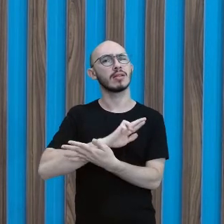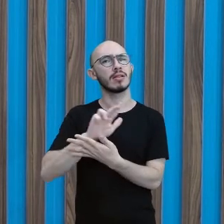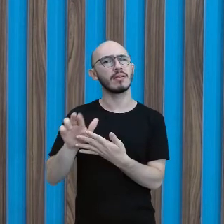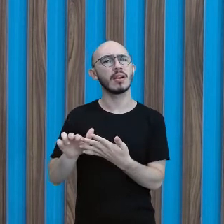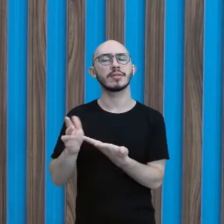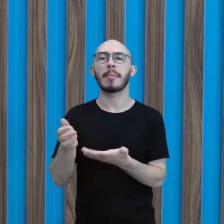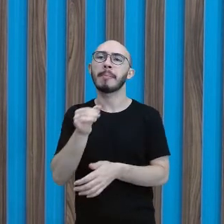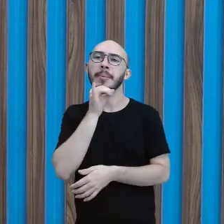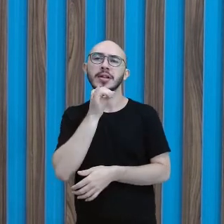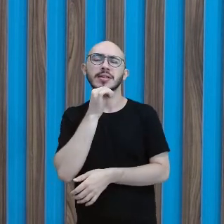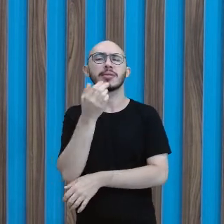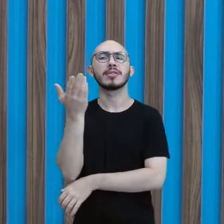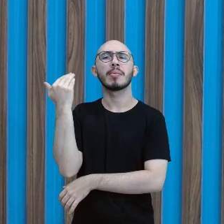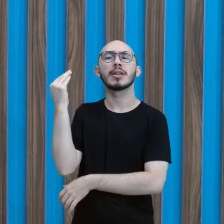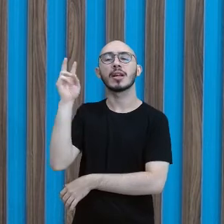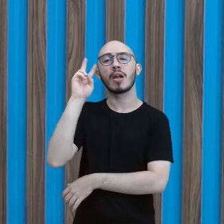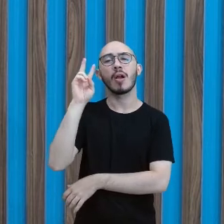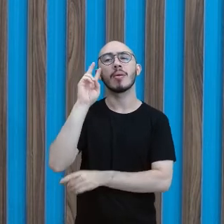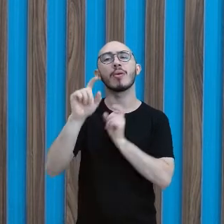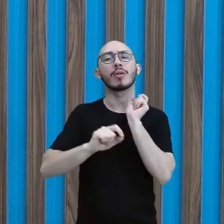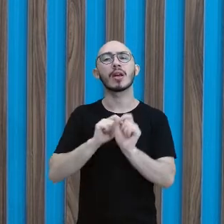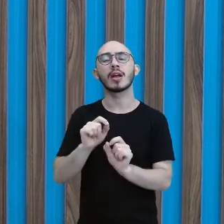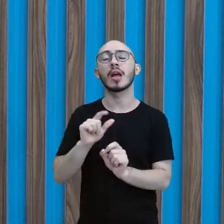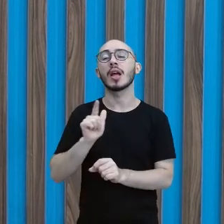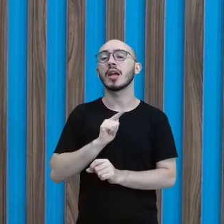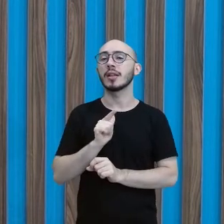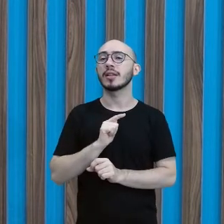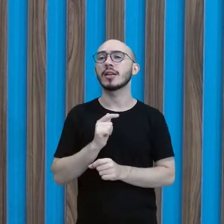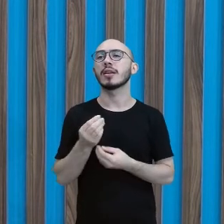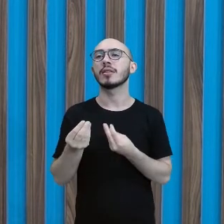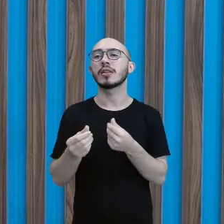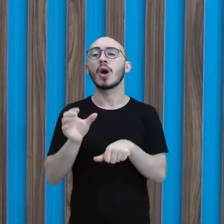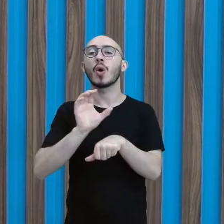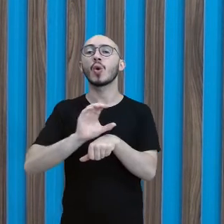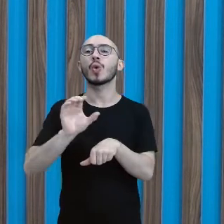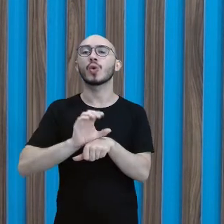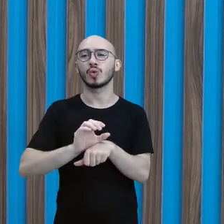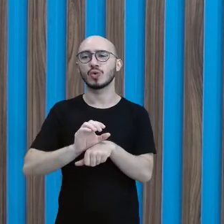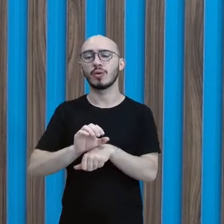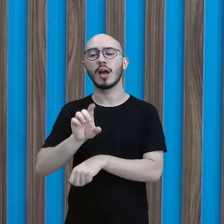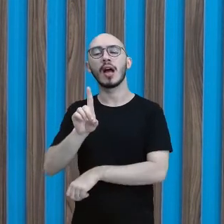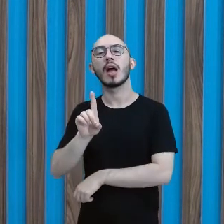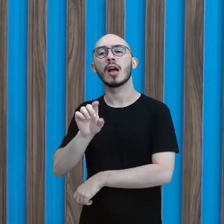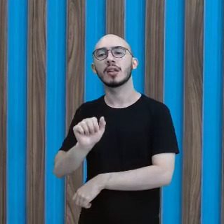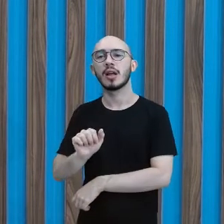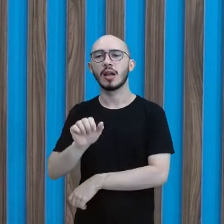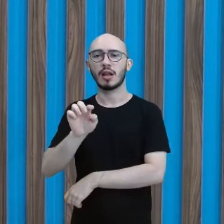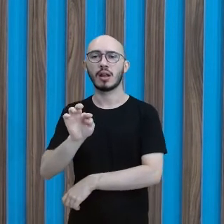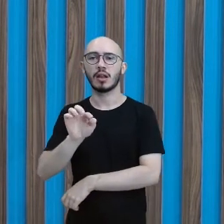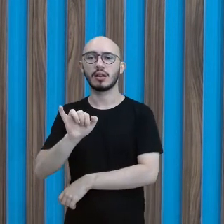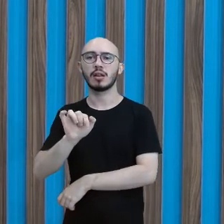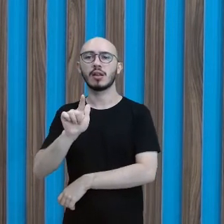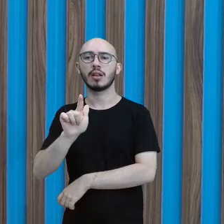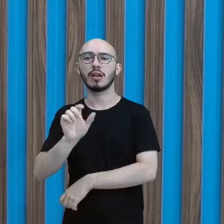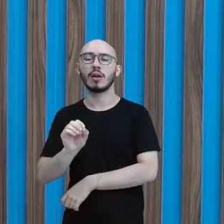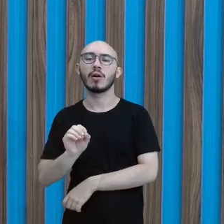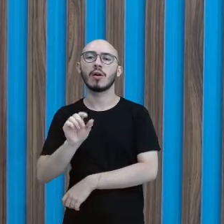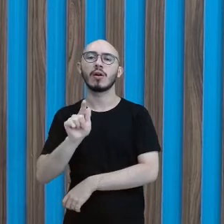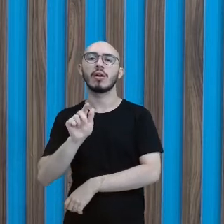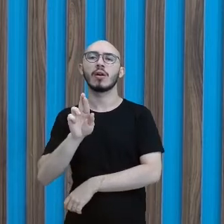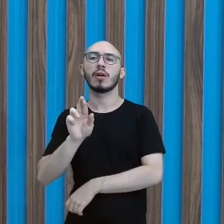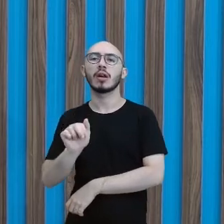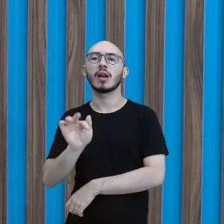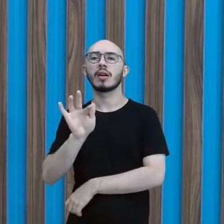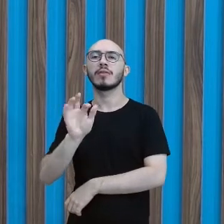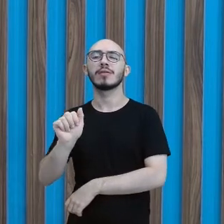tempo atrás eu lembro que existia cursos de datilografia, né? Então, para quem é